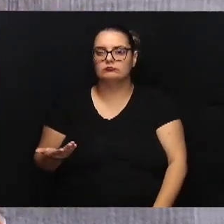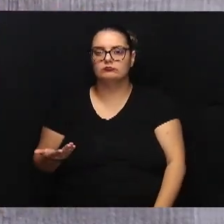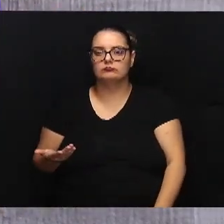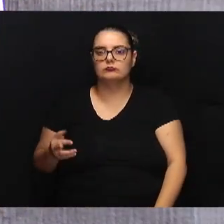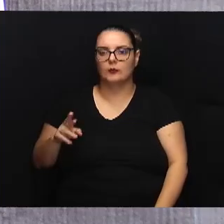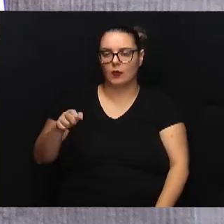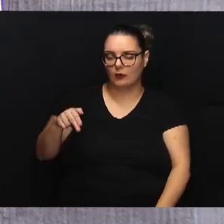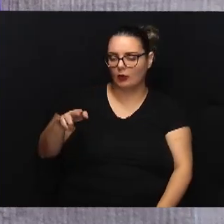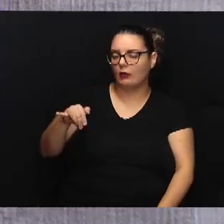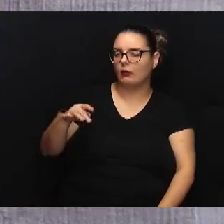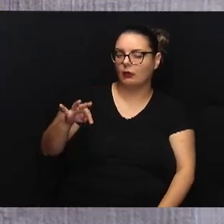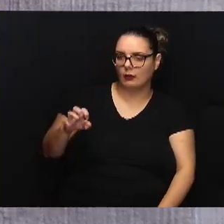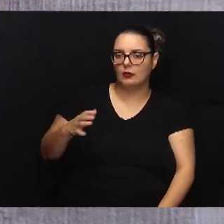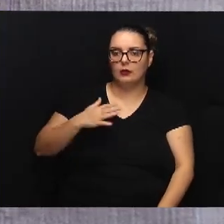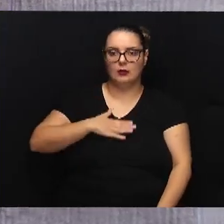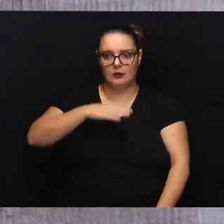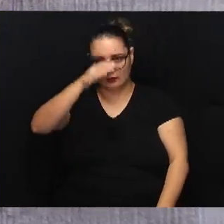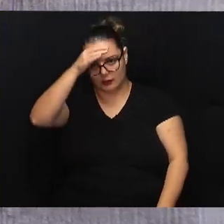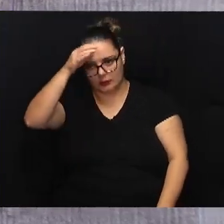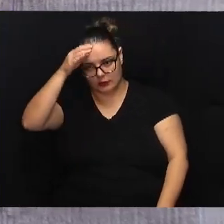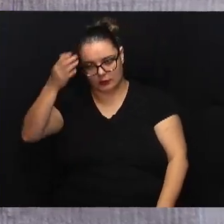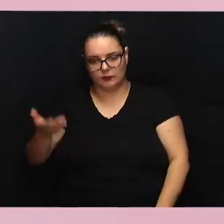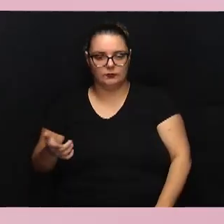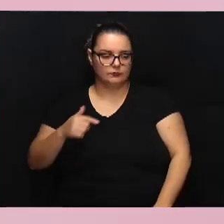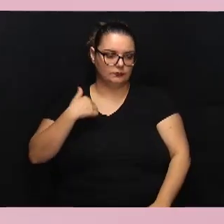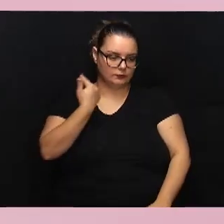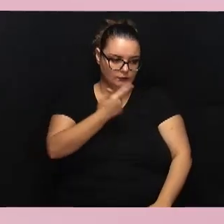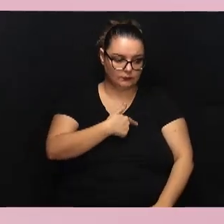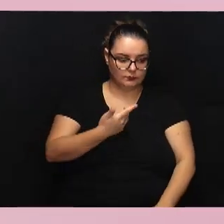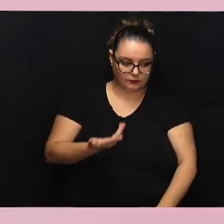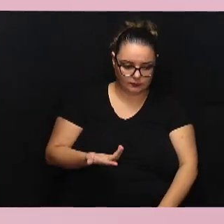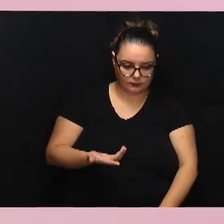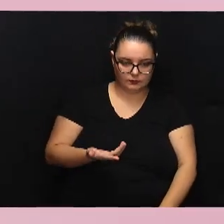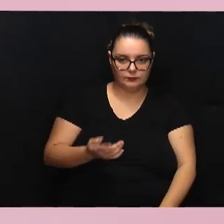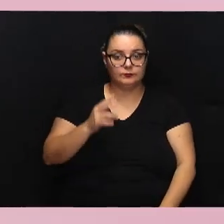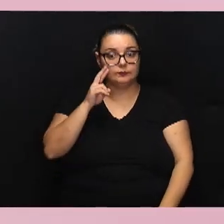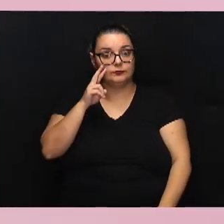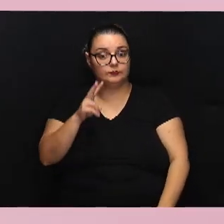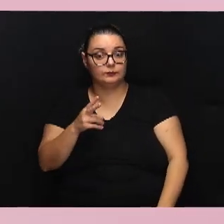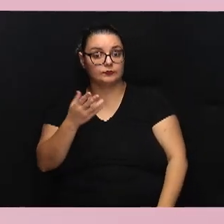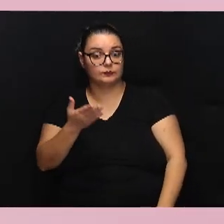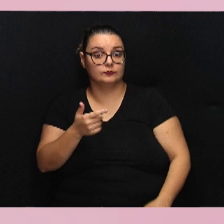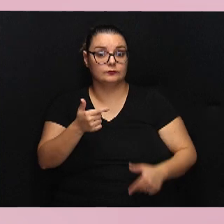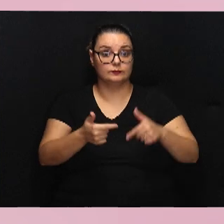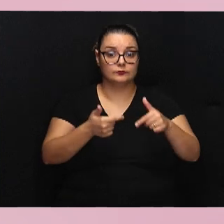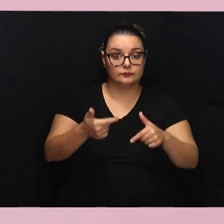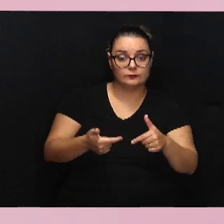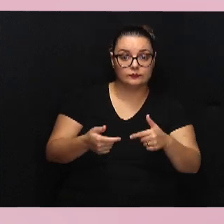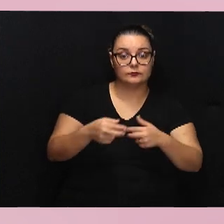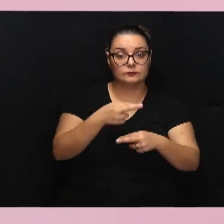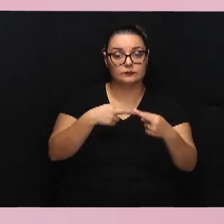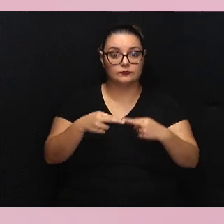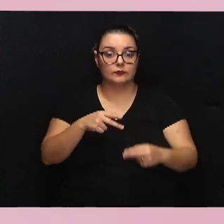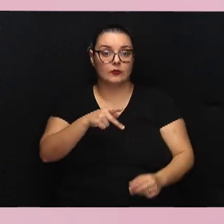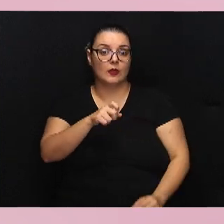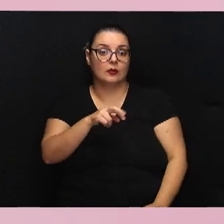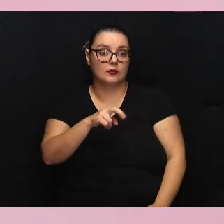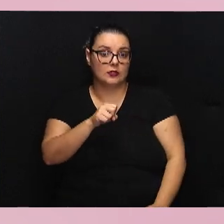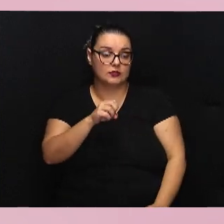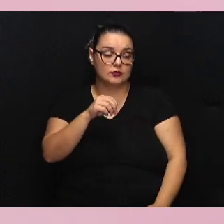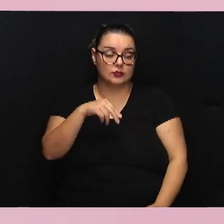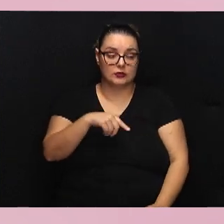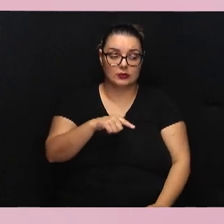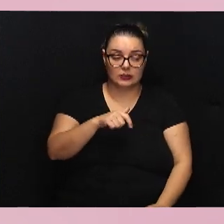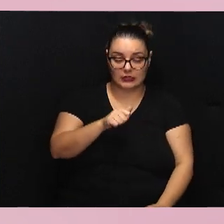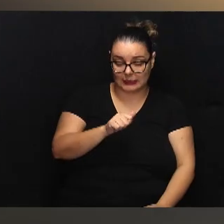para o meu cliente, né? A gente vê que você trabalha mais com a questão personalizada quando se fala em